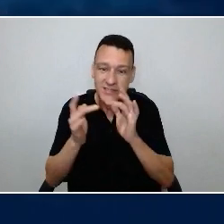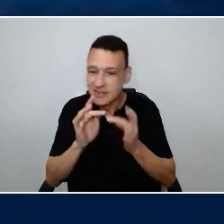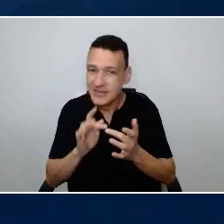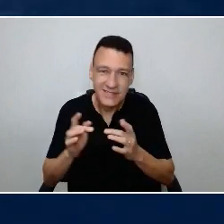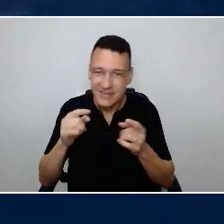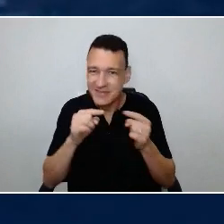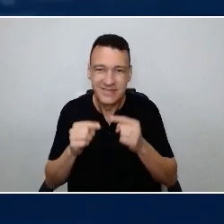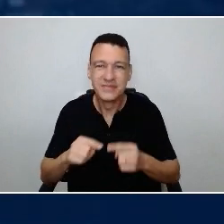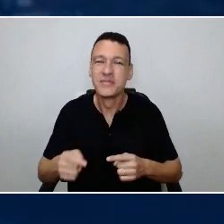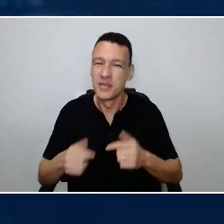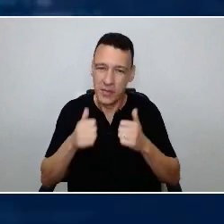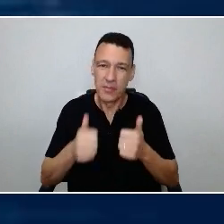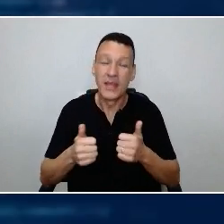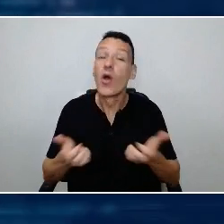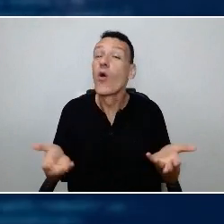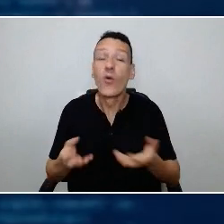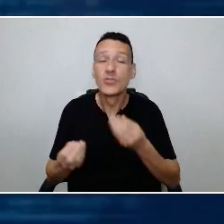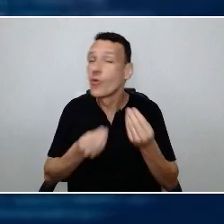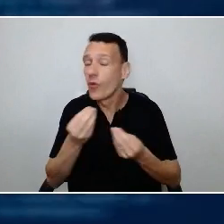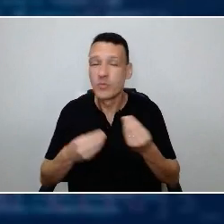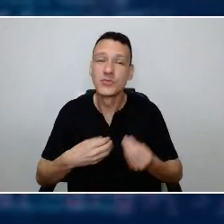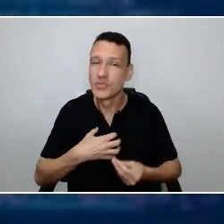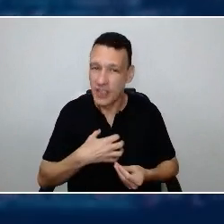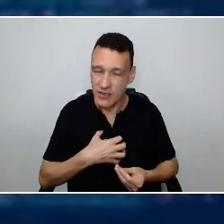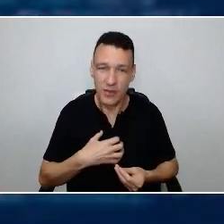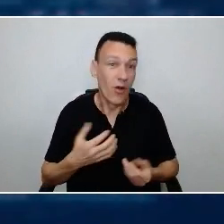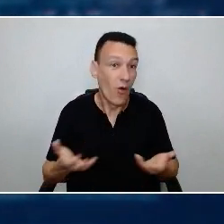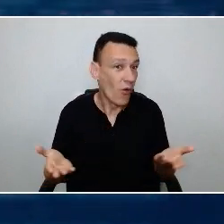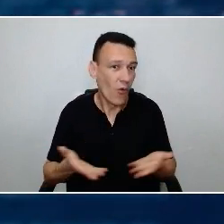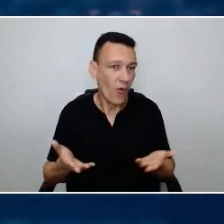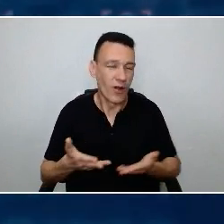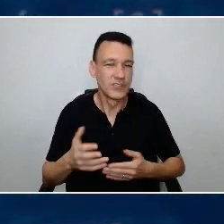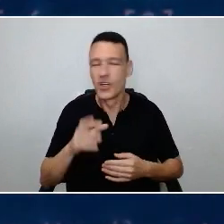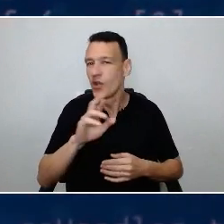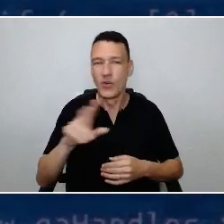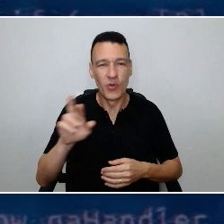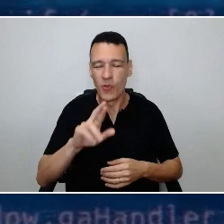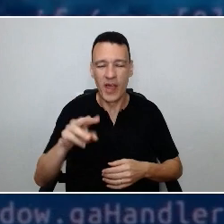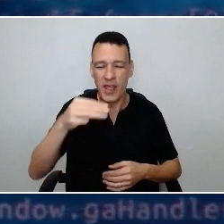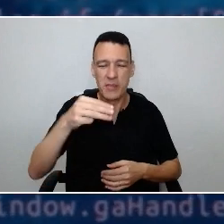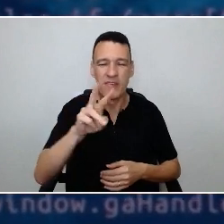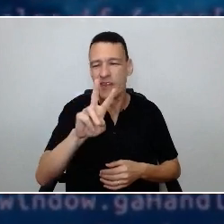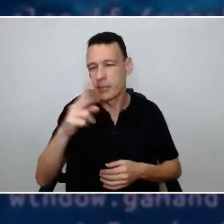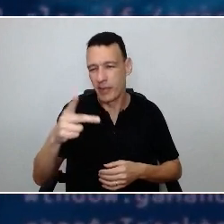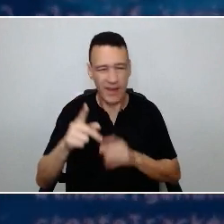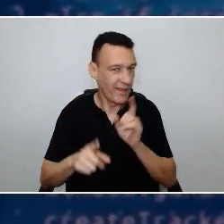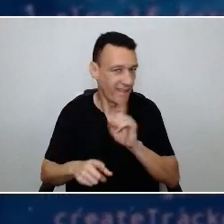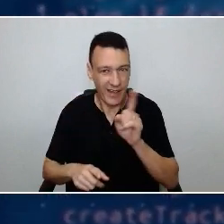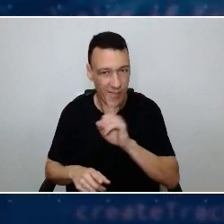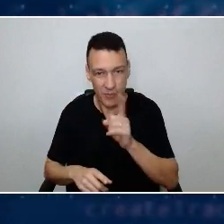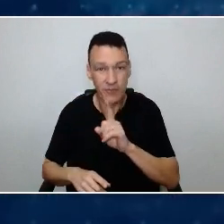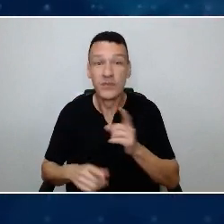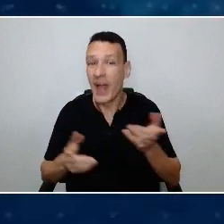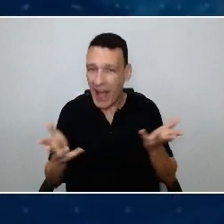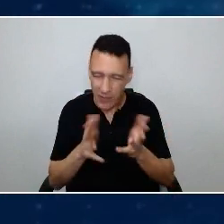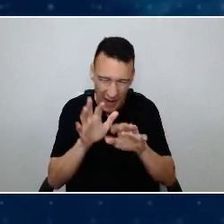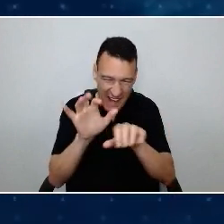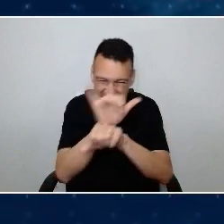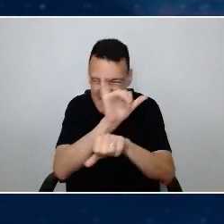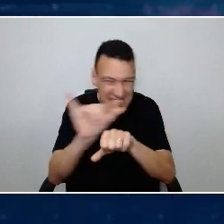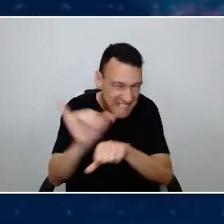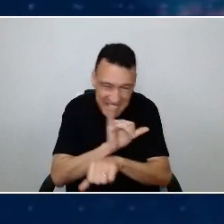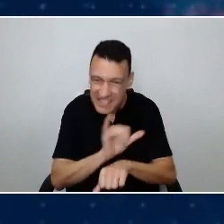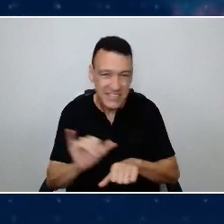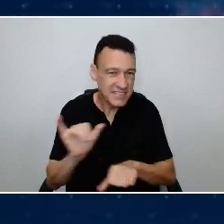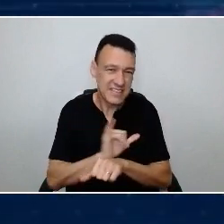eh Tá bem Agora não é mais não é mais uma MVP então pude fazer algo bem redondinho composto e